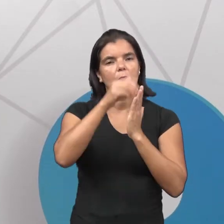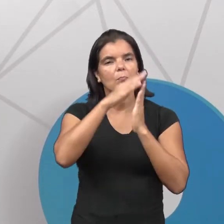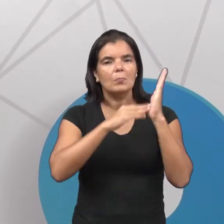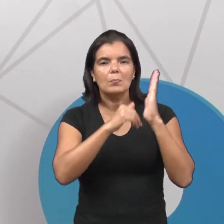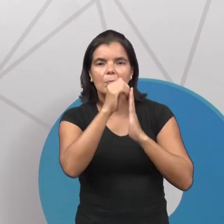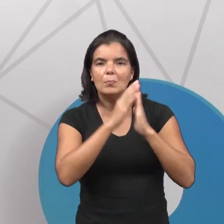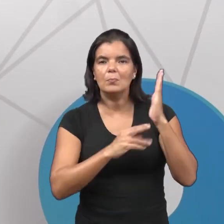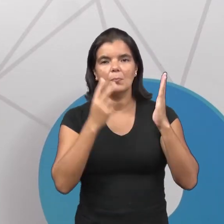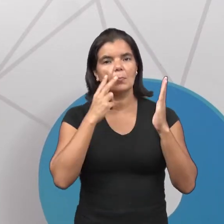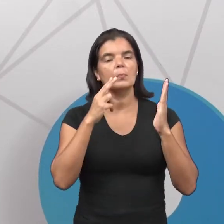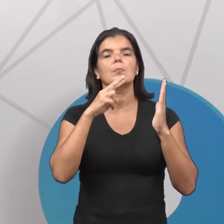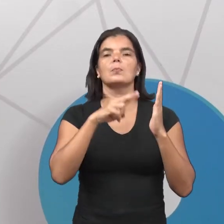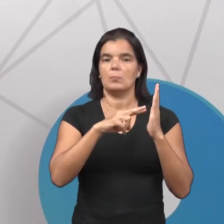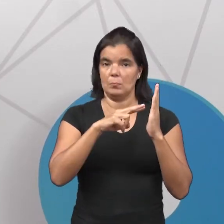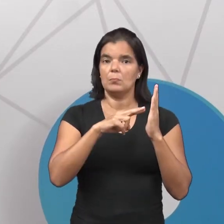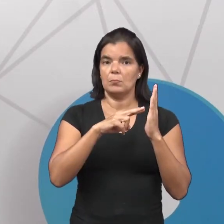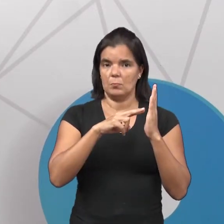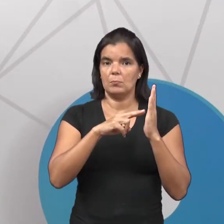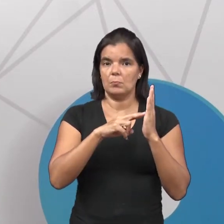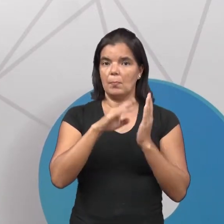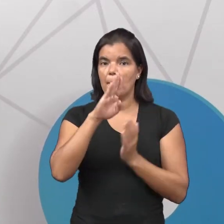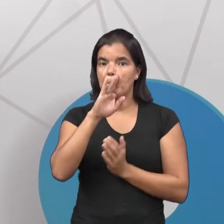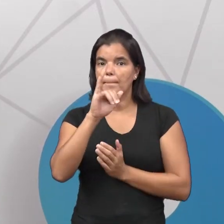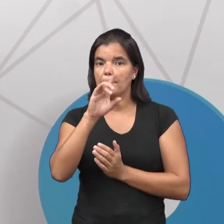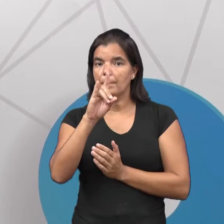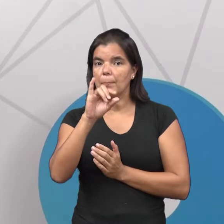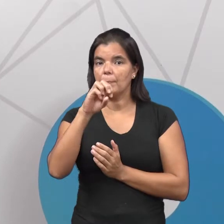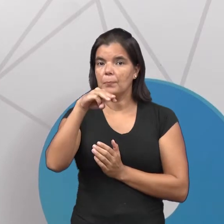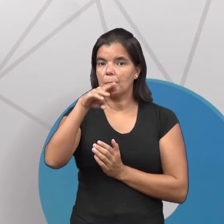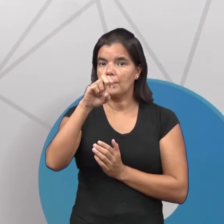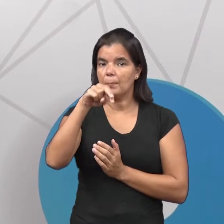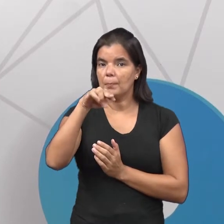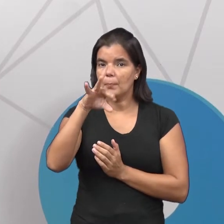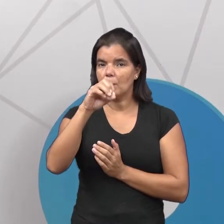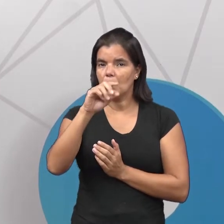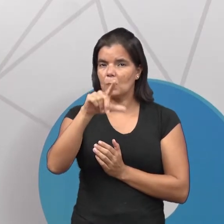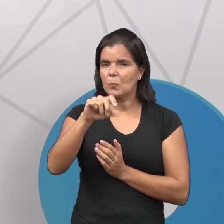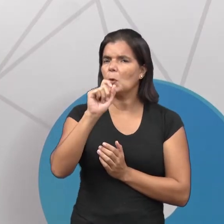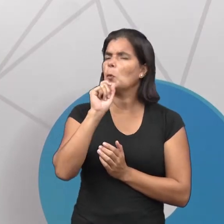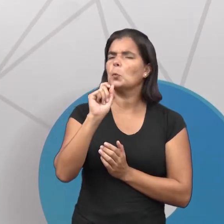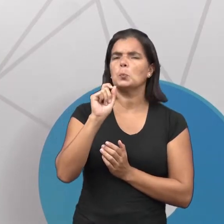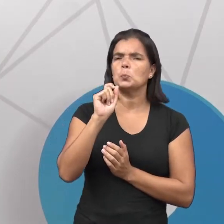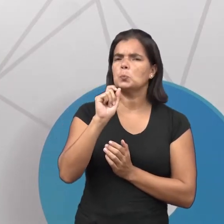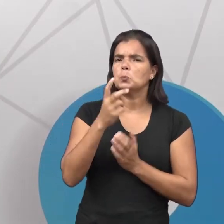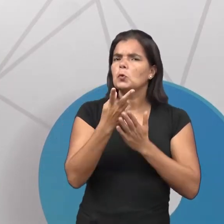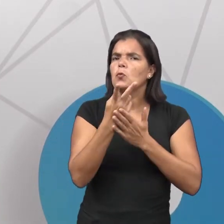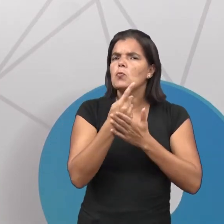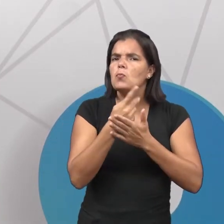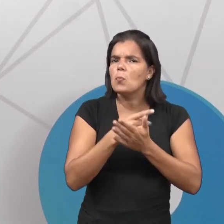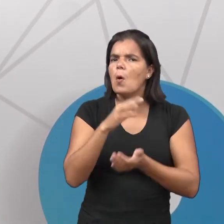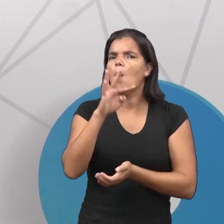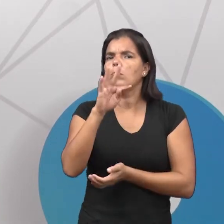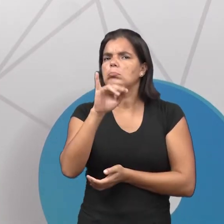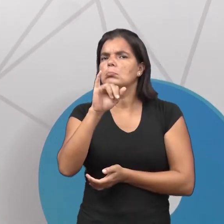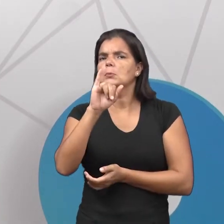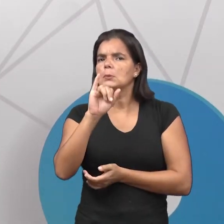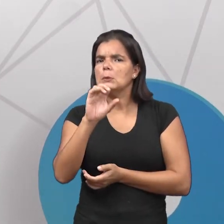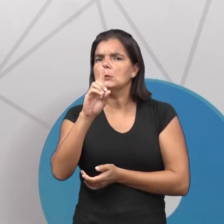pinturas que nós vemos, elas são obras bidimensionais. Então, professora, o que seria a obra de arte